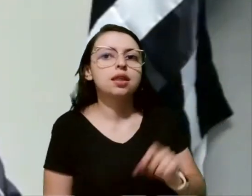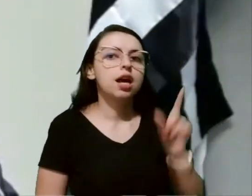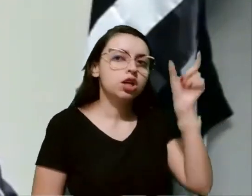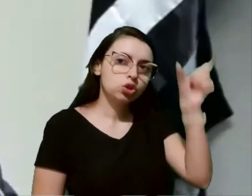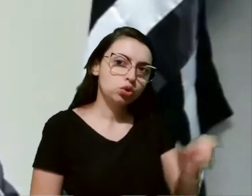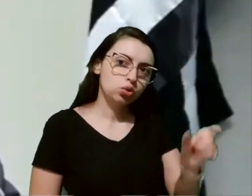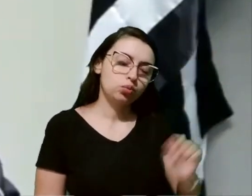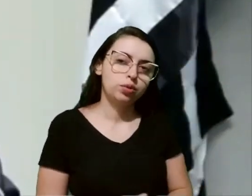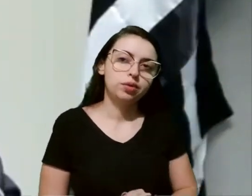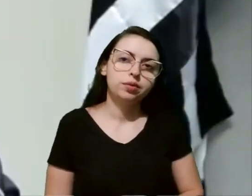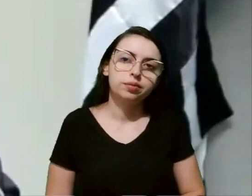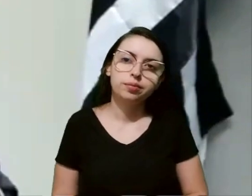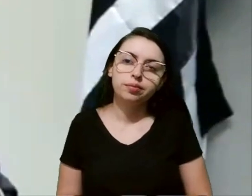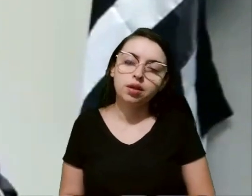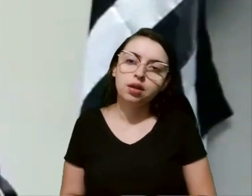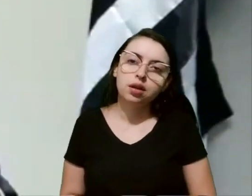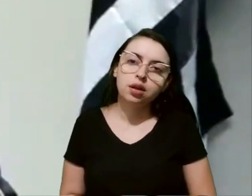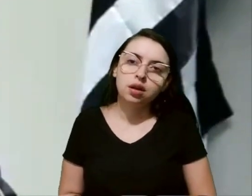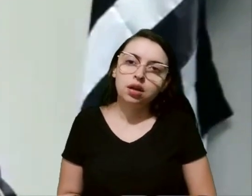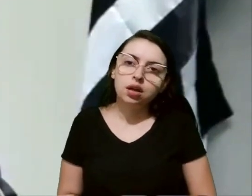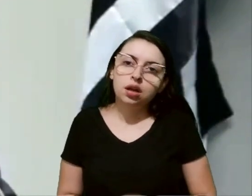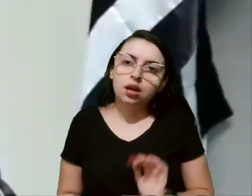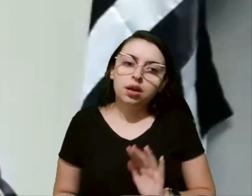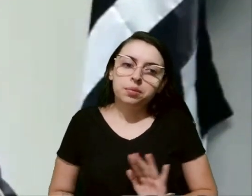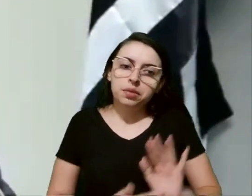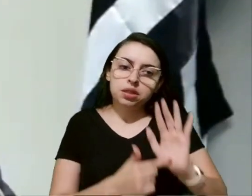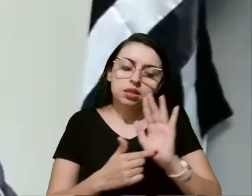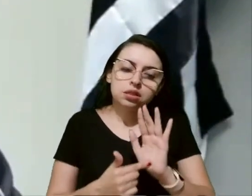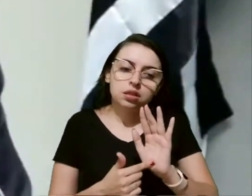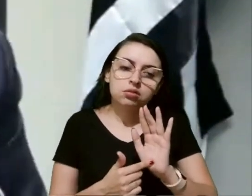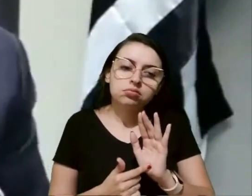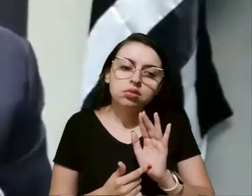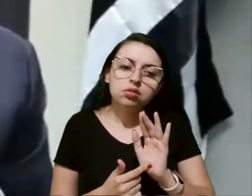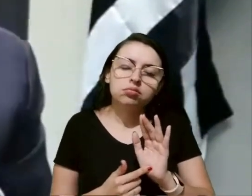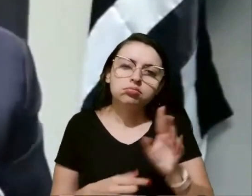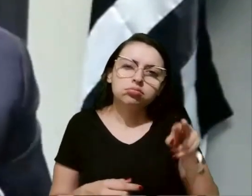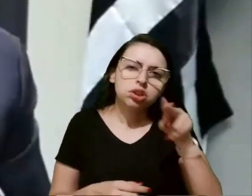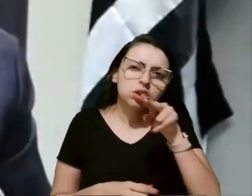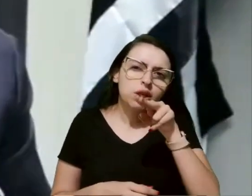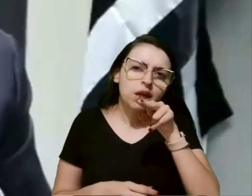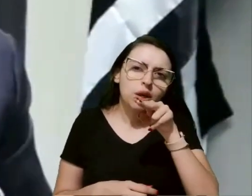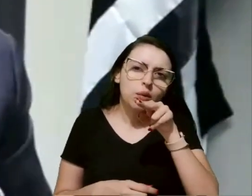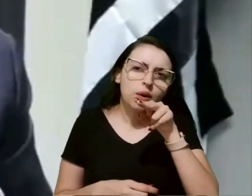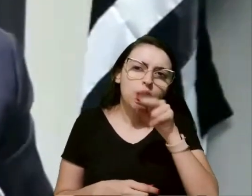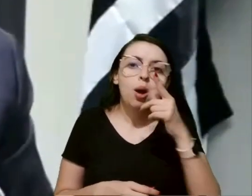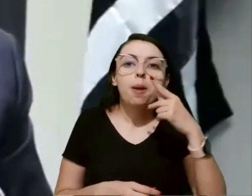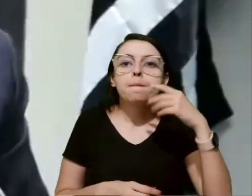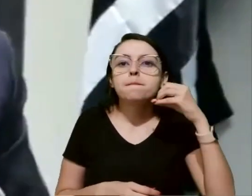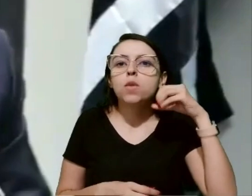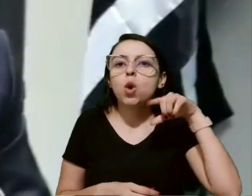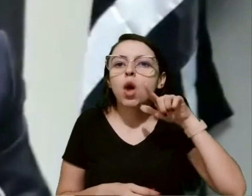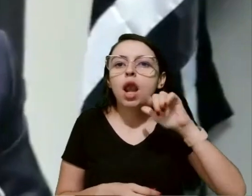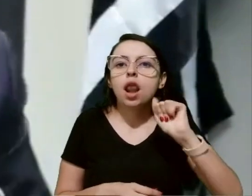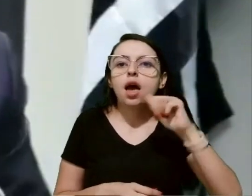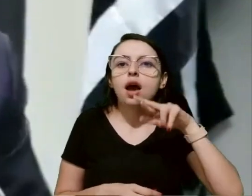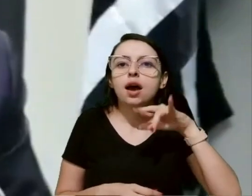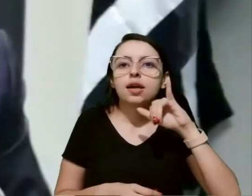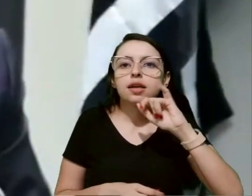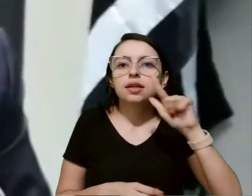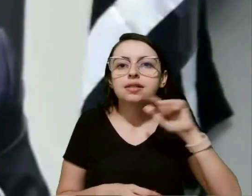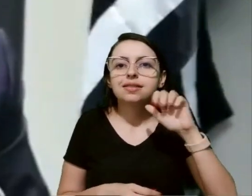E essa é exatamente a questão relacionada à polarização. Quer